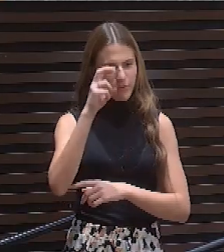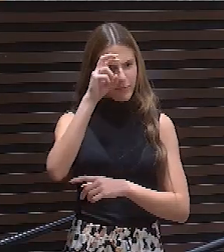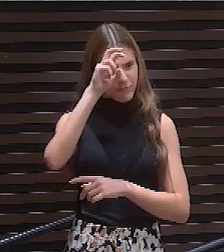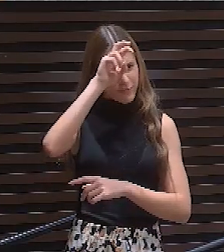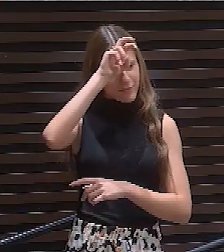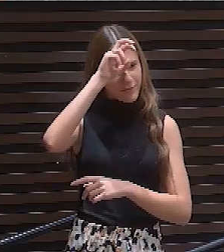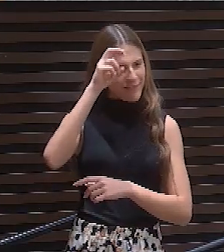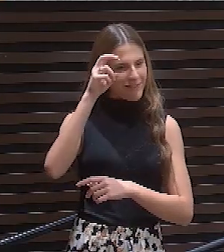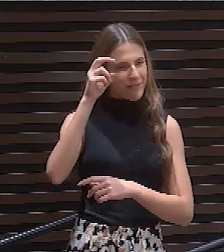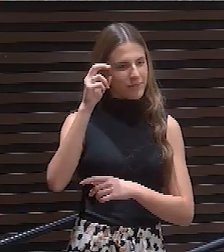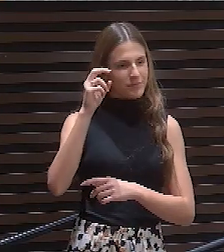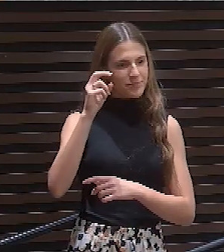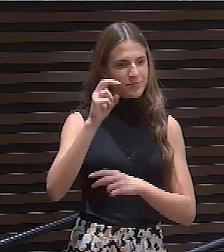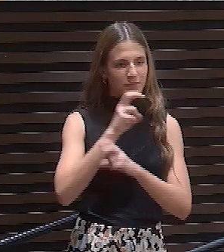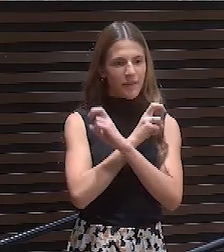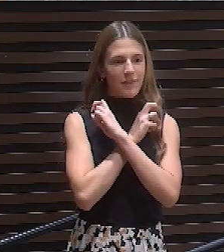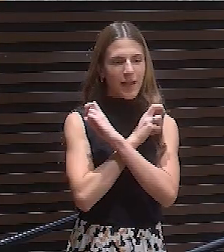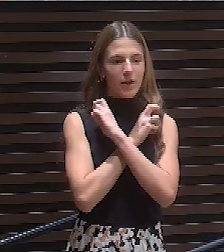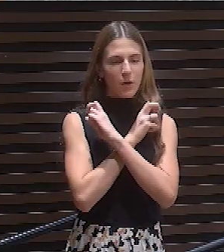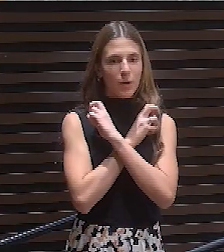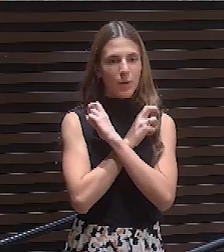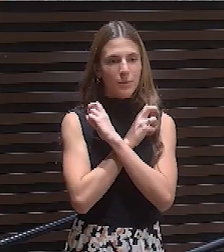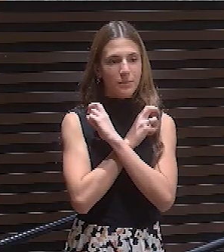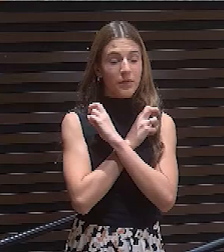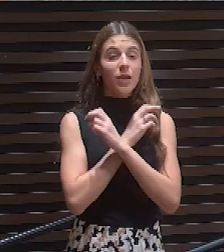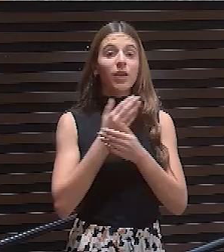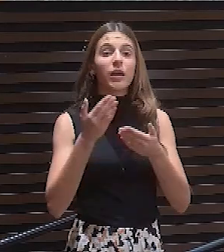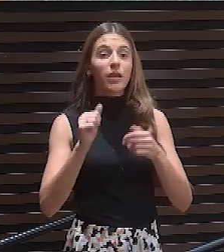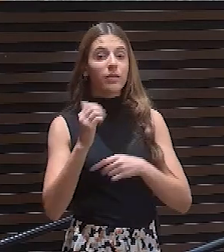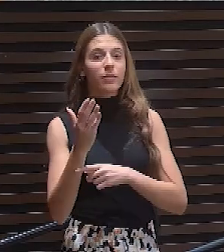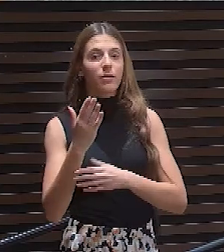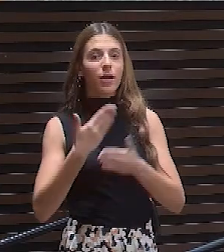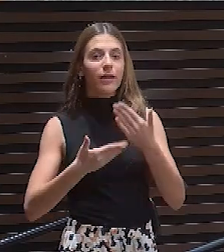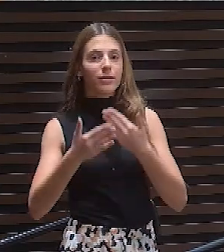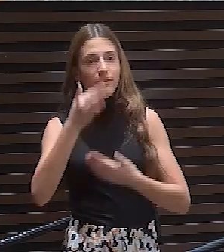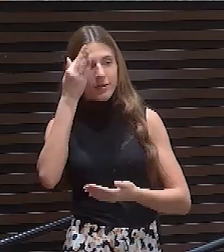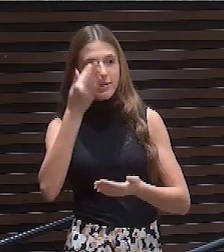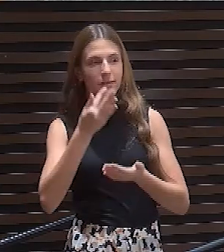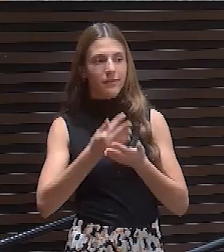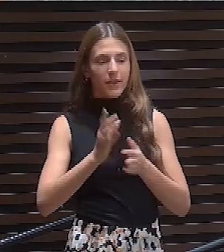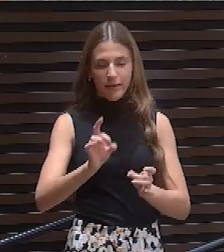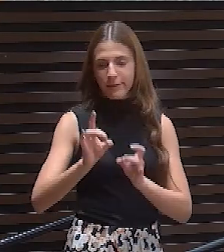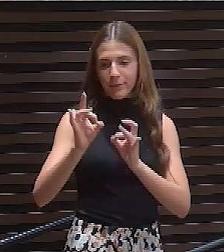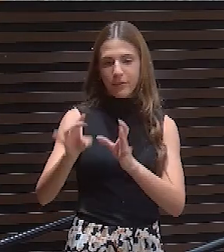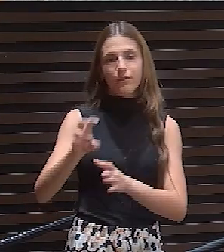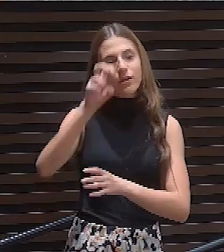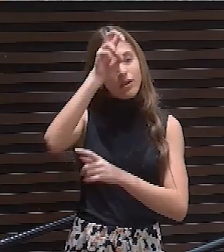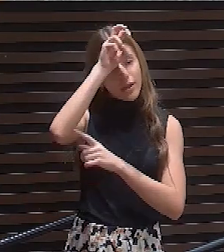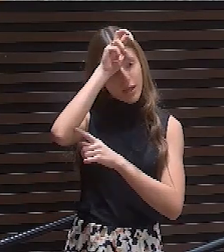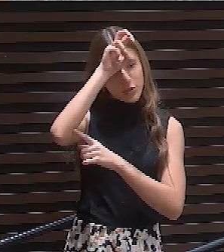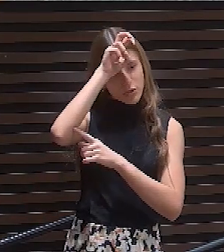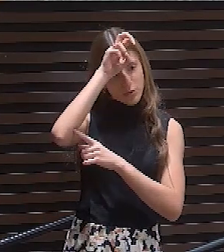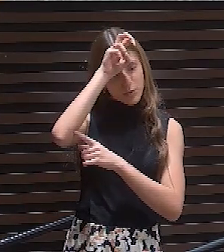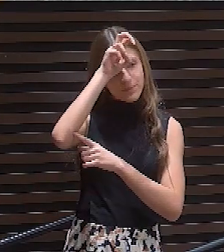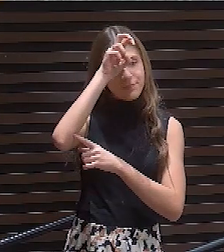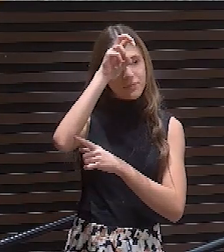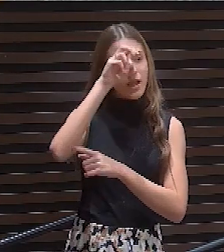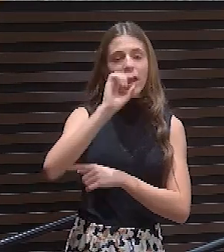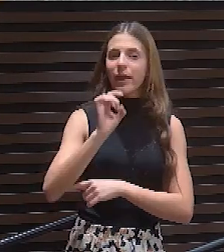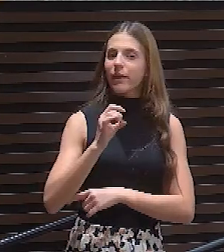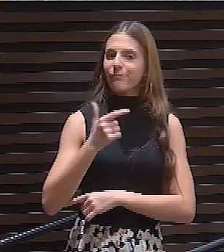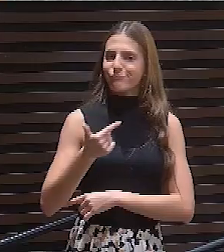Pela fé, ele abandonou o Egito e não ficou amedrontado com a cólera do rei, no verso